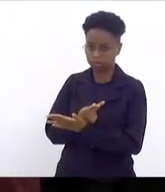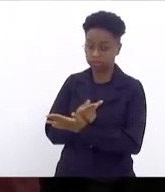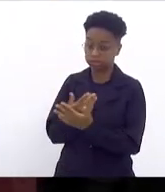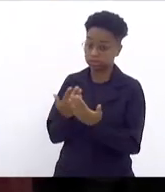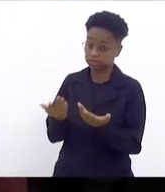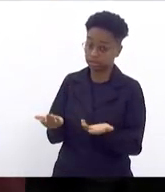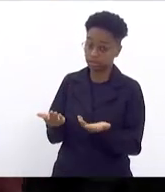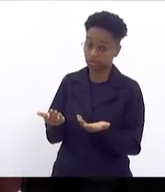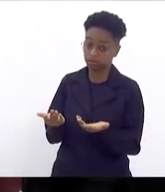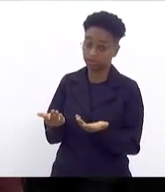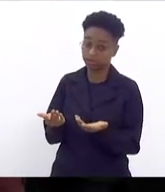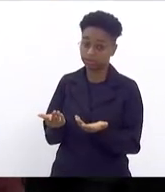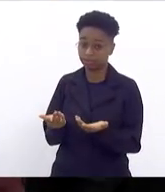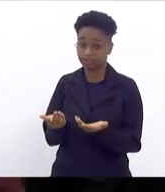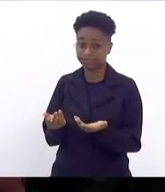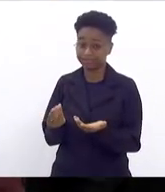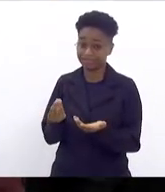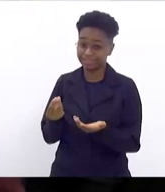Então,